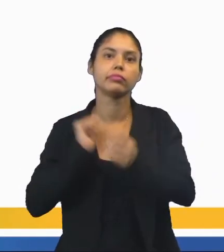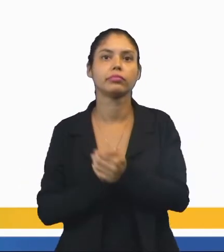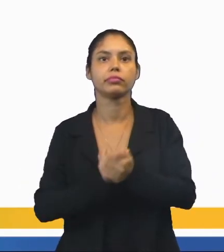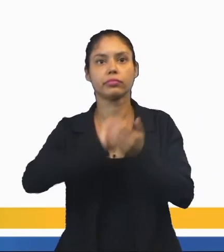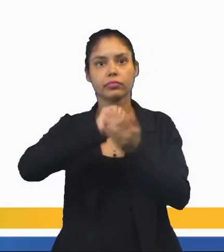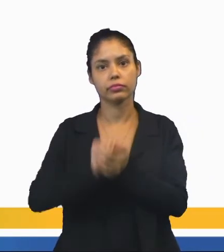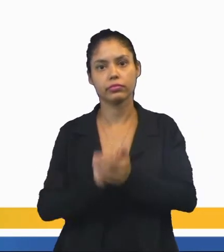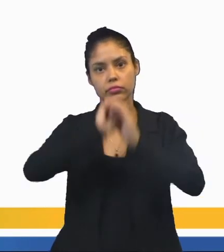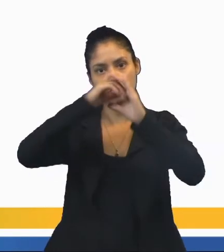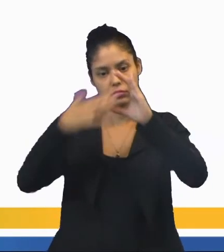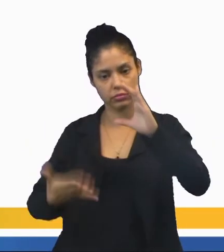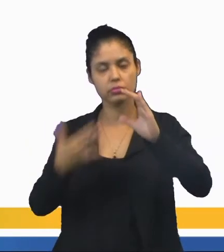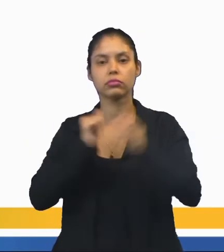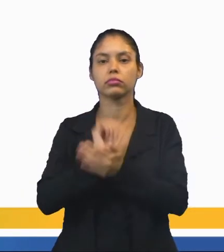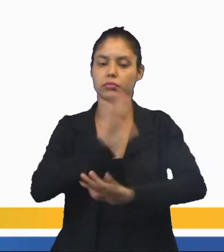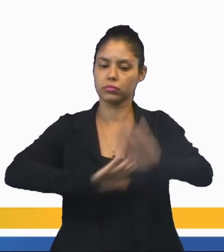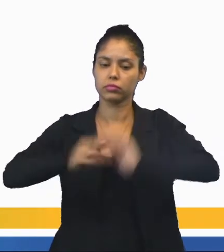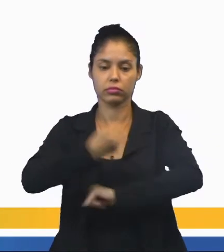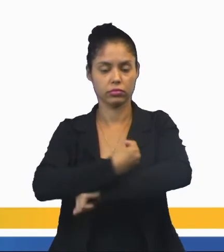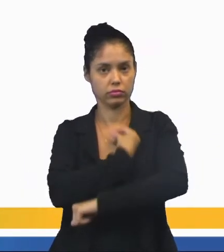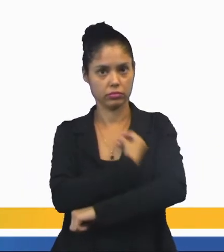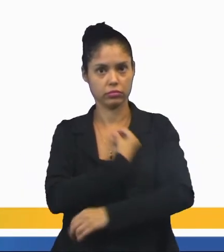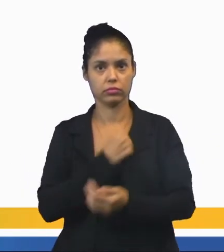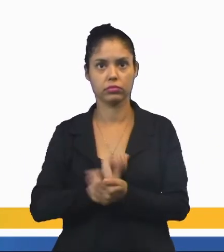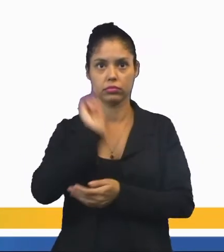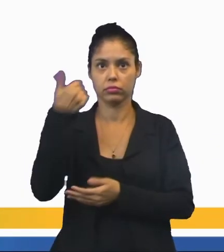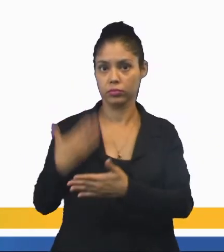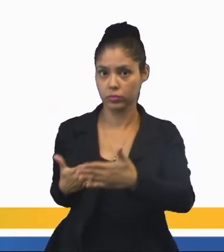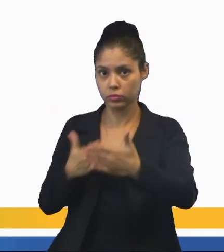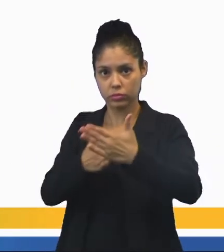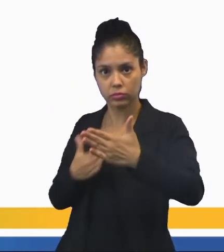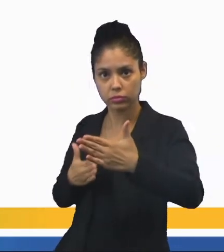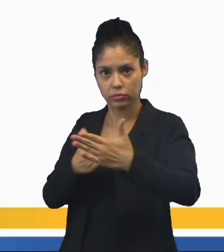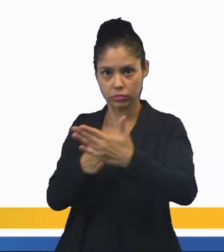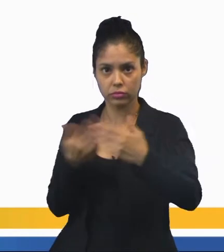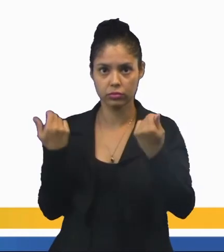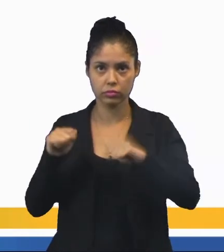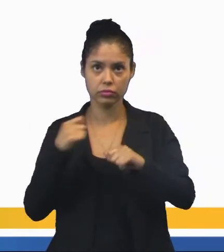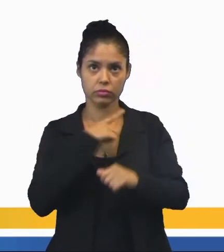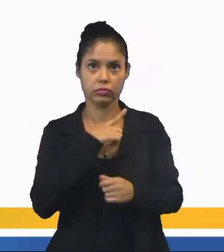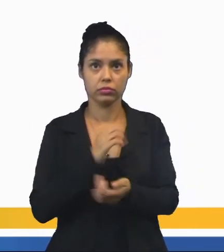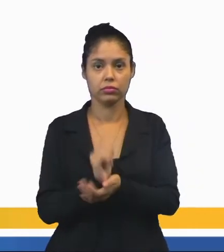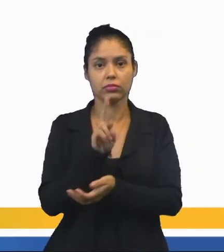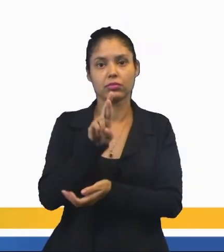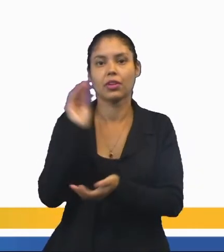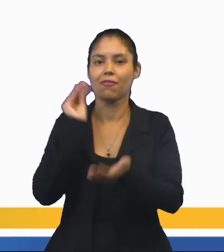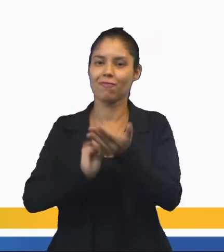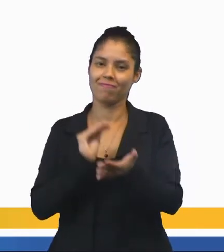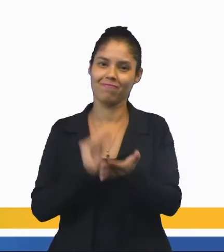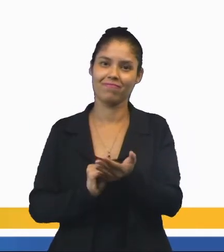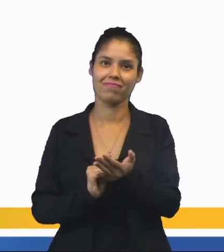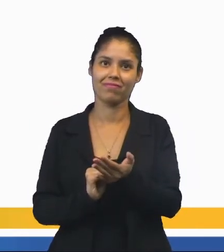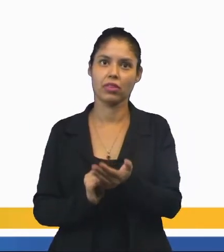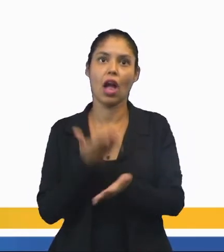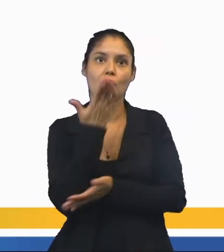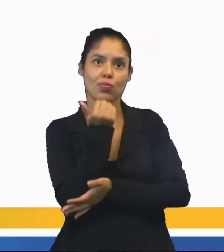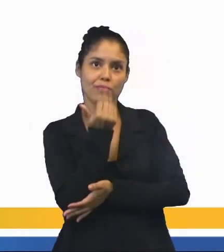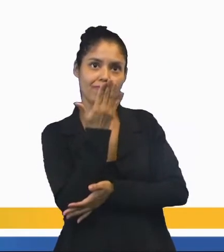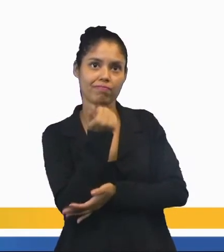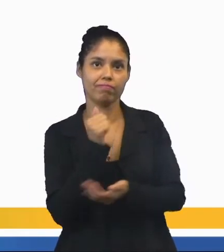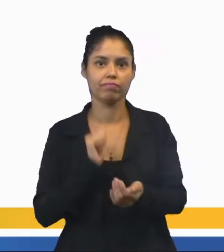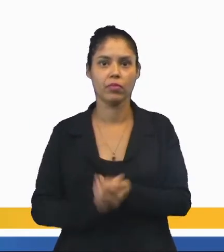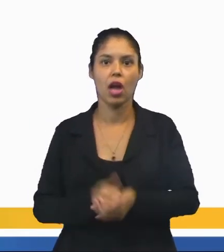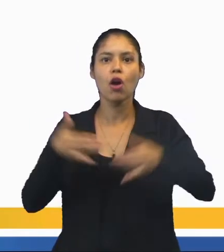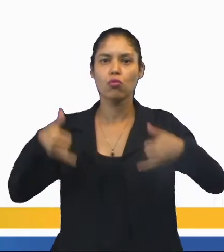Caracterização pela preservação da vida. Outra área, enfrentamento de necessidades essenciais. Alimentação, o problema